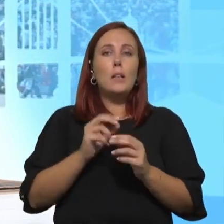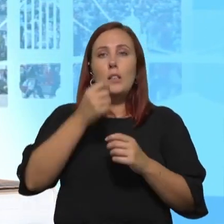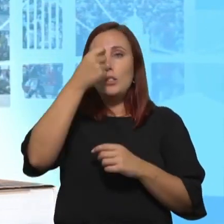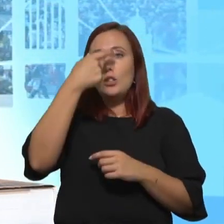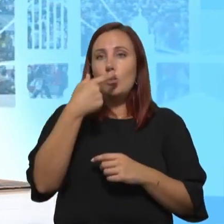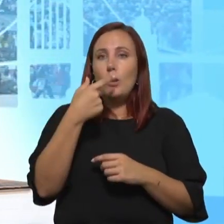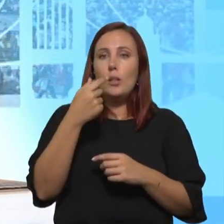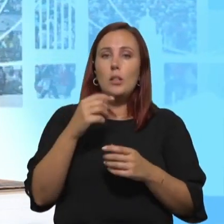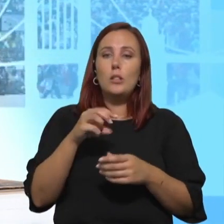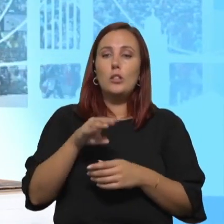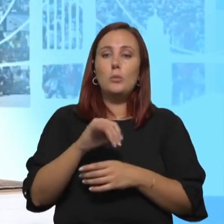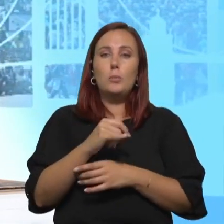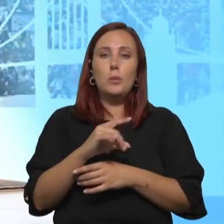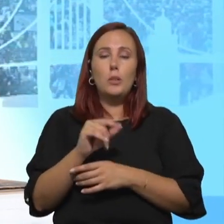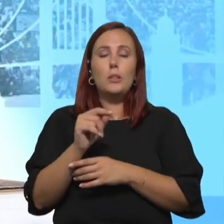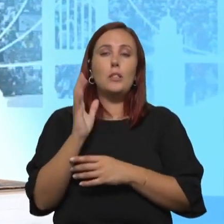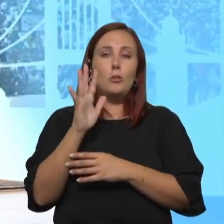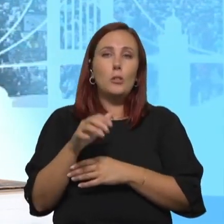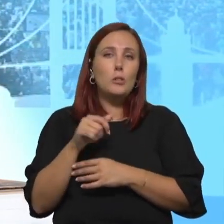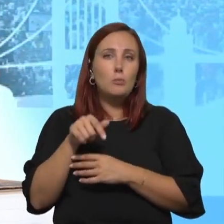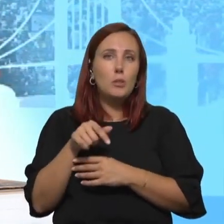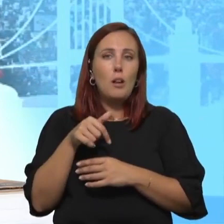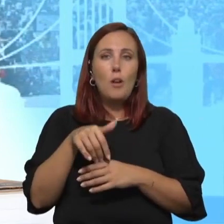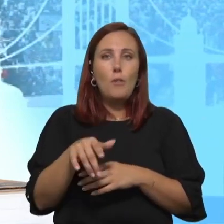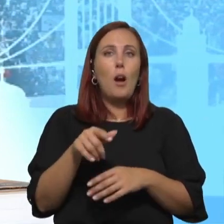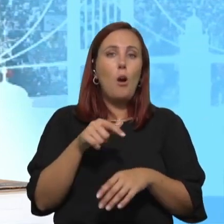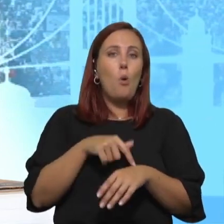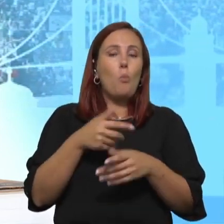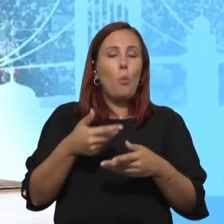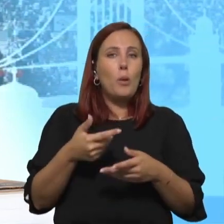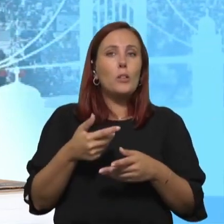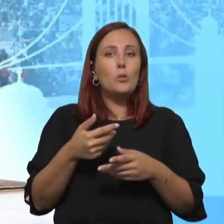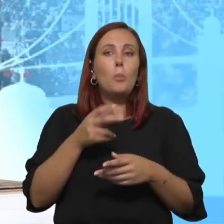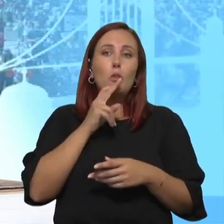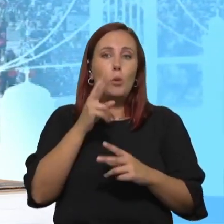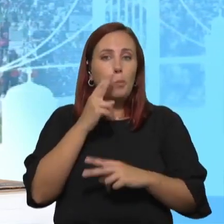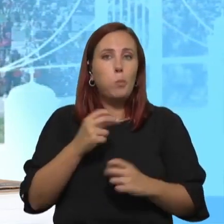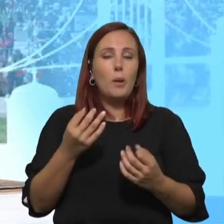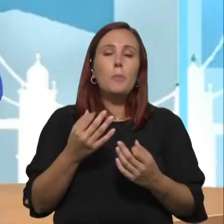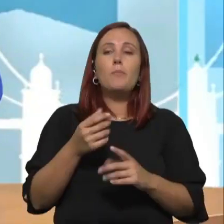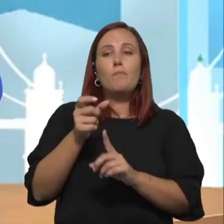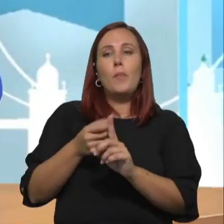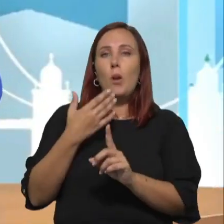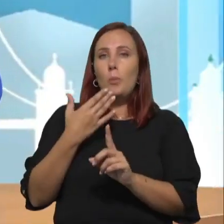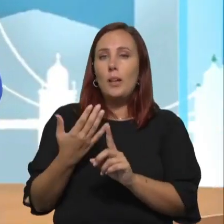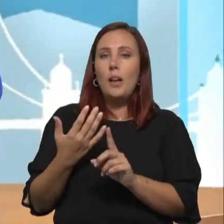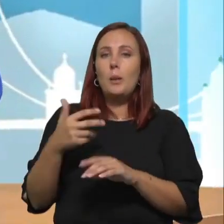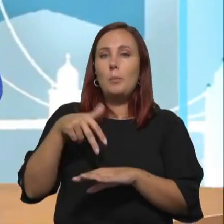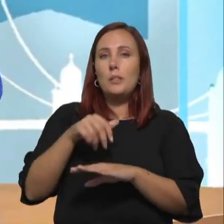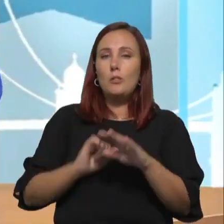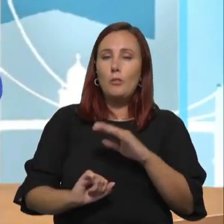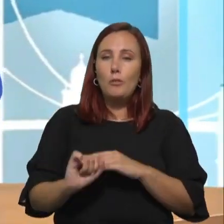espiritualidade da mística, seja o Congresso Internacional, será uma ocasião para encontrar aí respostas. Eugénia, muito obrigado por ter estado aqui no programa